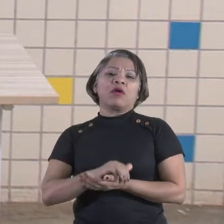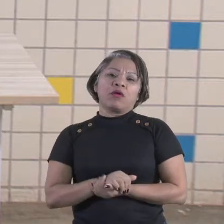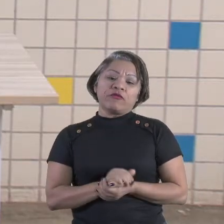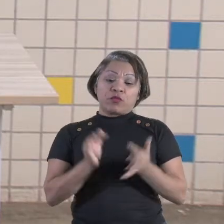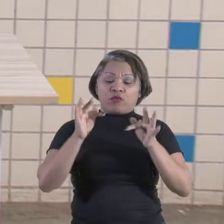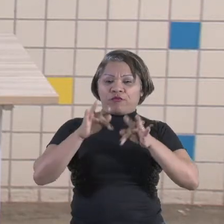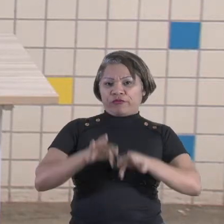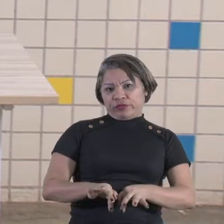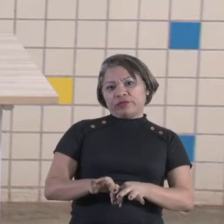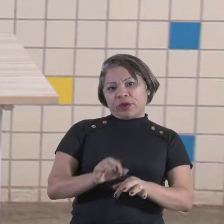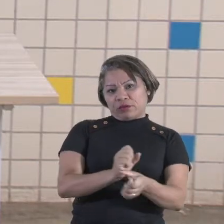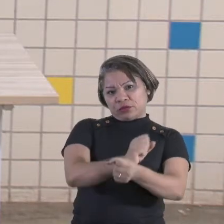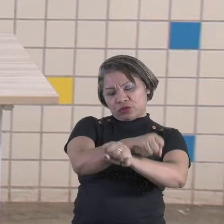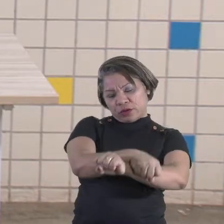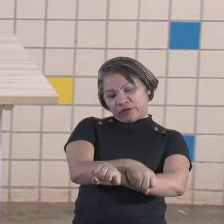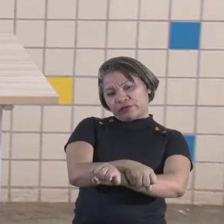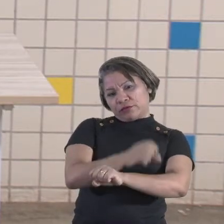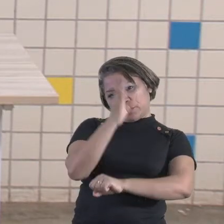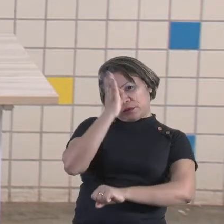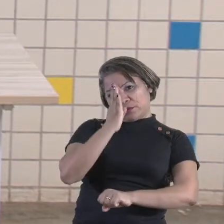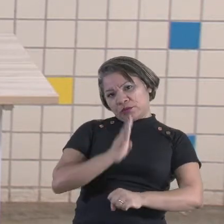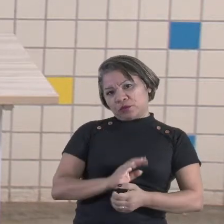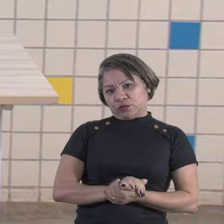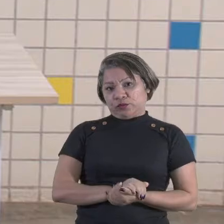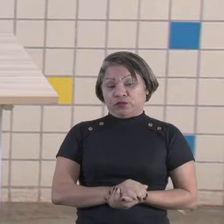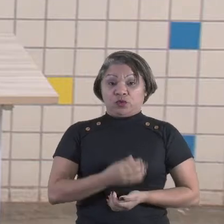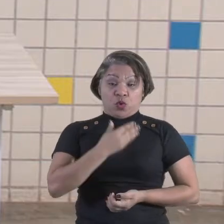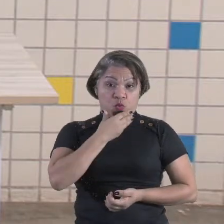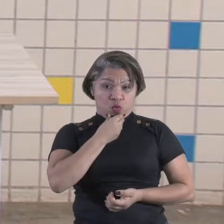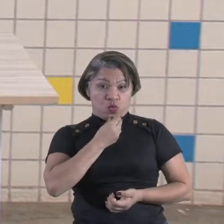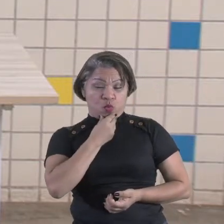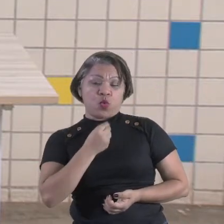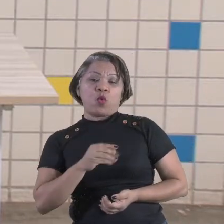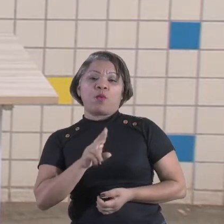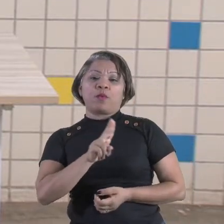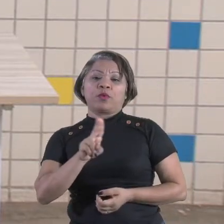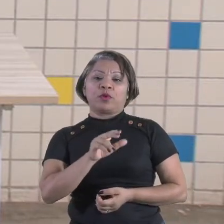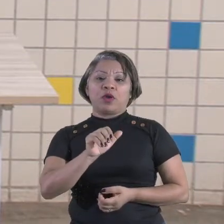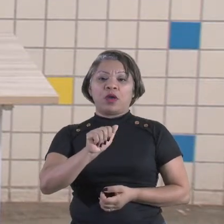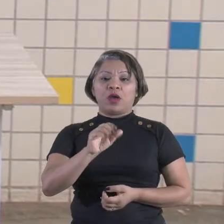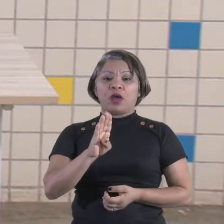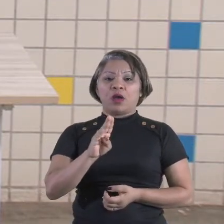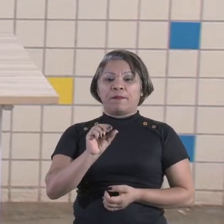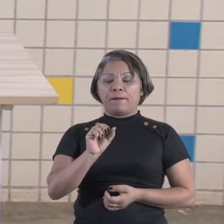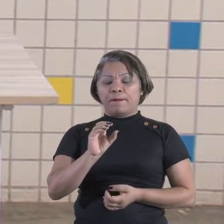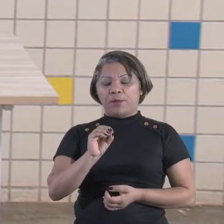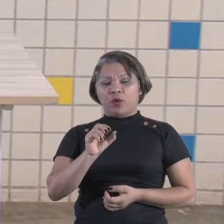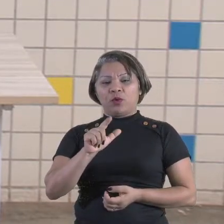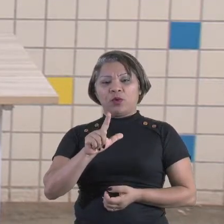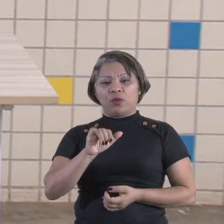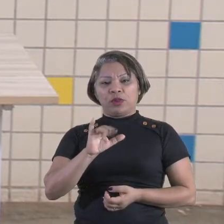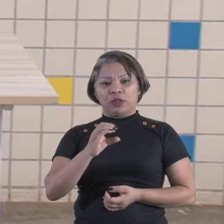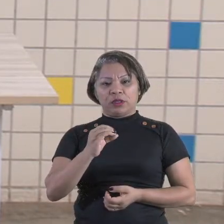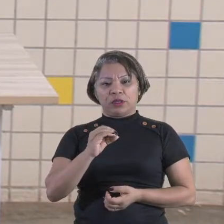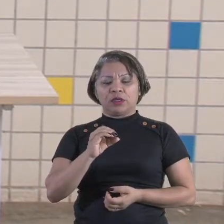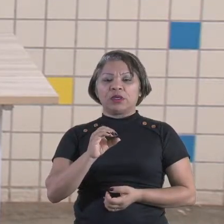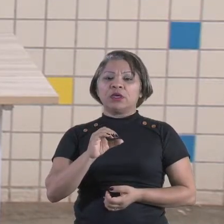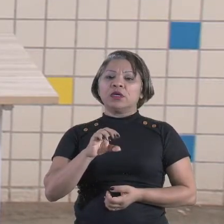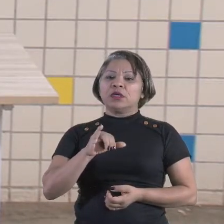Brasil. Os chamados abolicionistas, que não eram somente os escravos, que eram